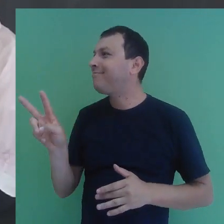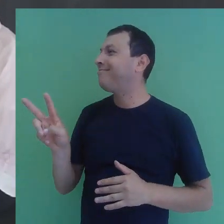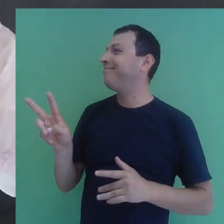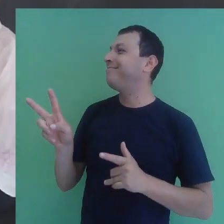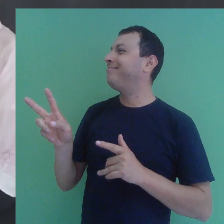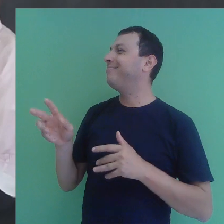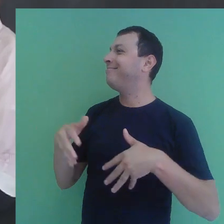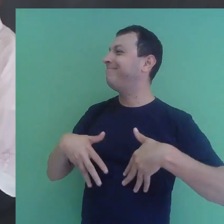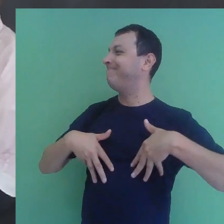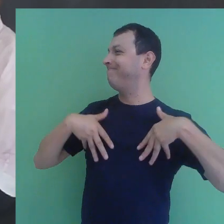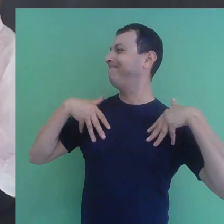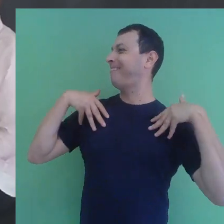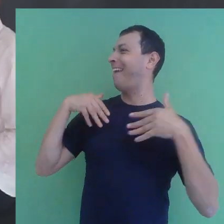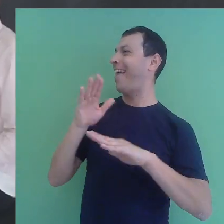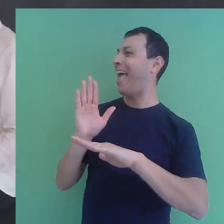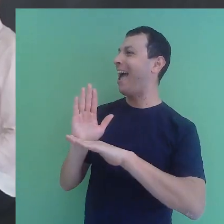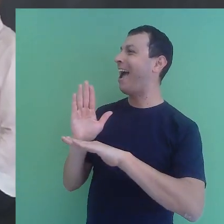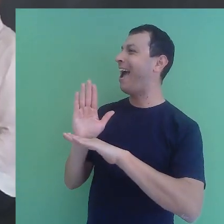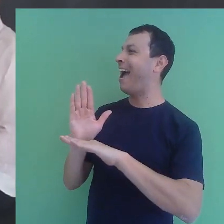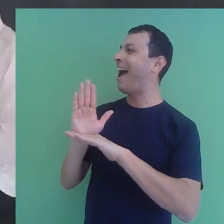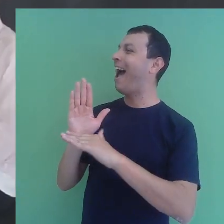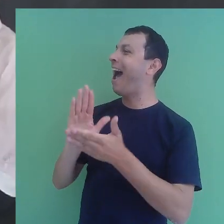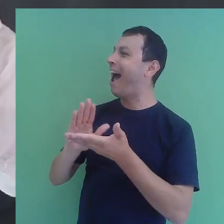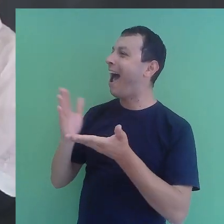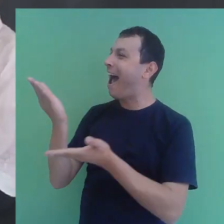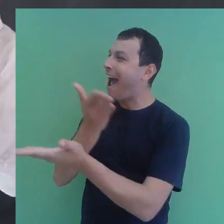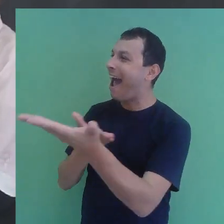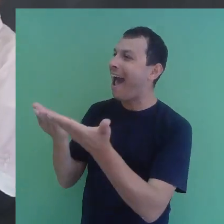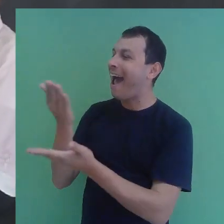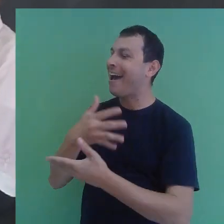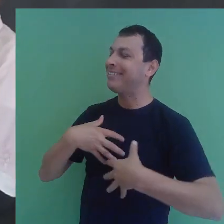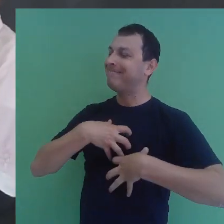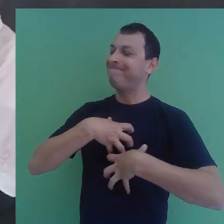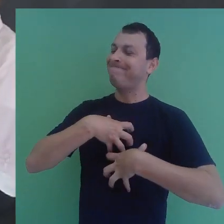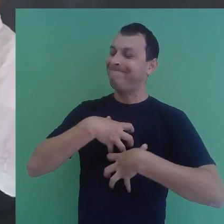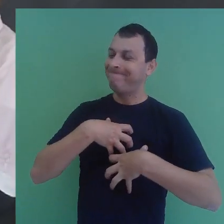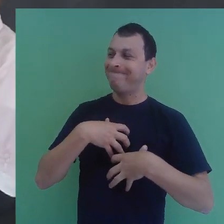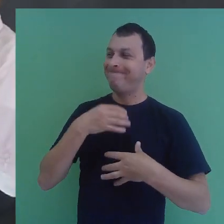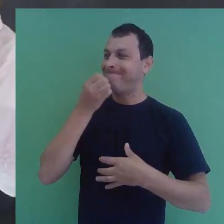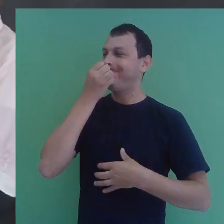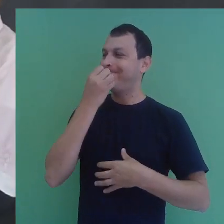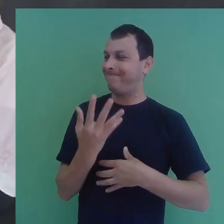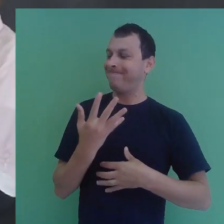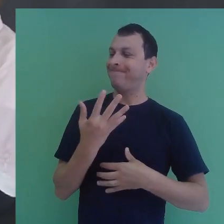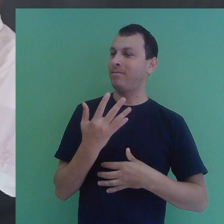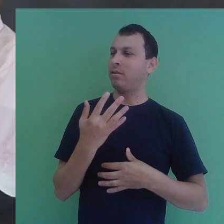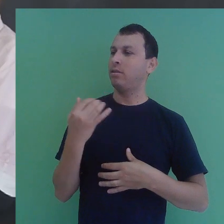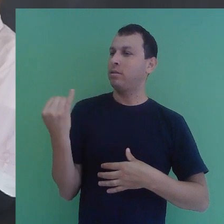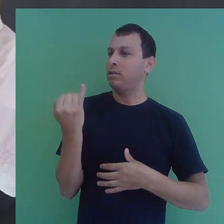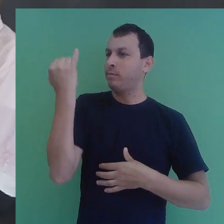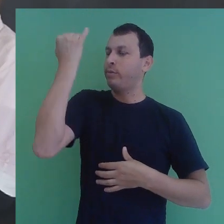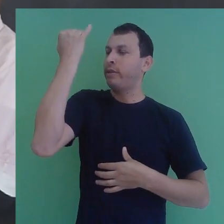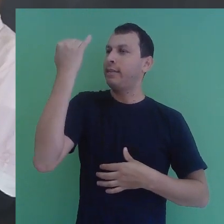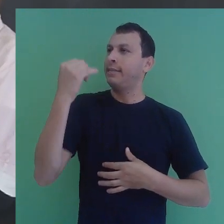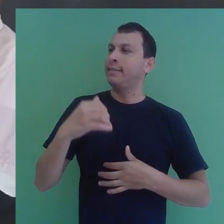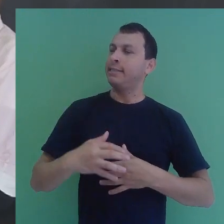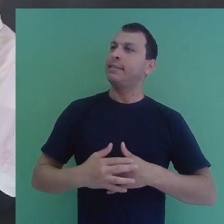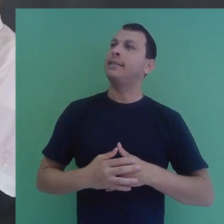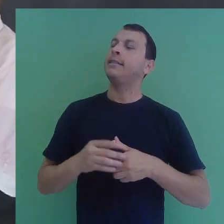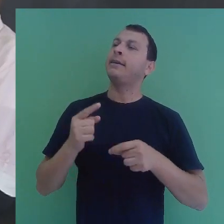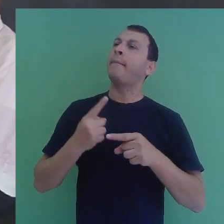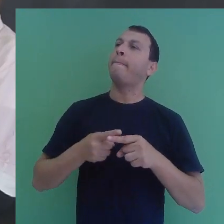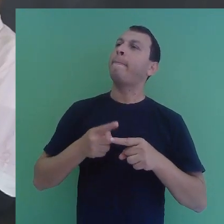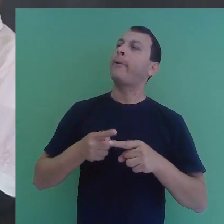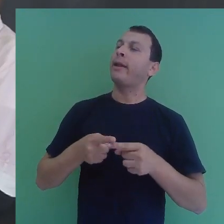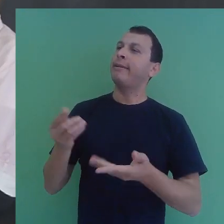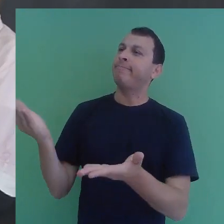fiquei assim, poxa, eu estou contribuindo para alguma coisa. Eu me senti assim, muito importante naquele momento.